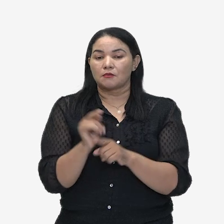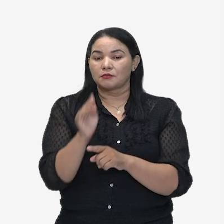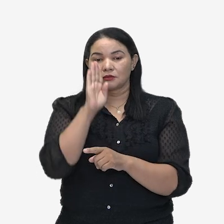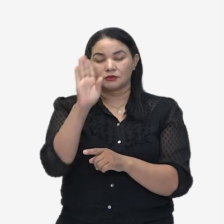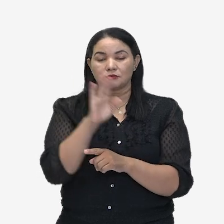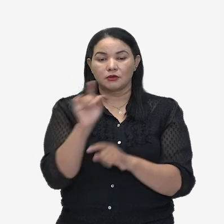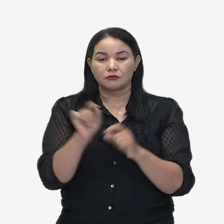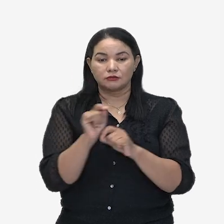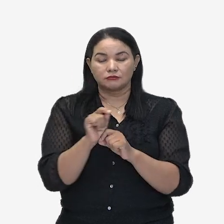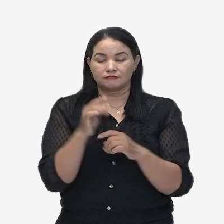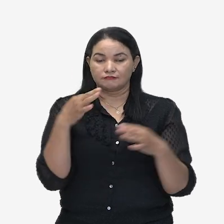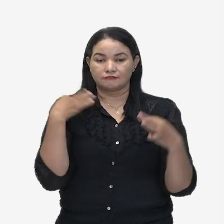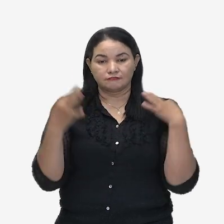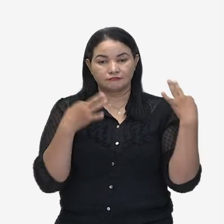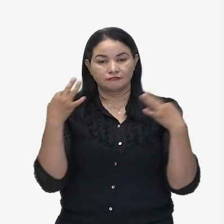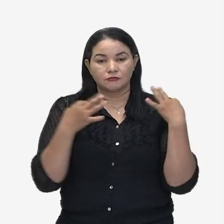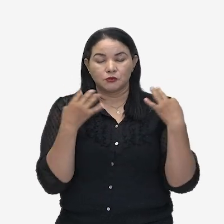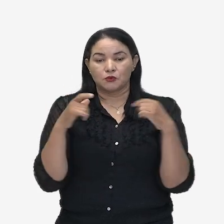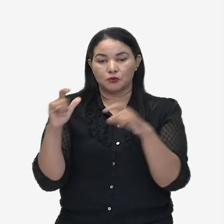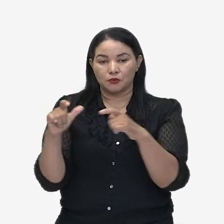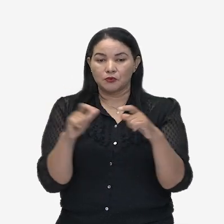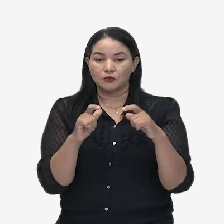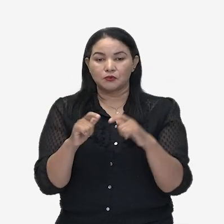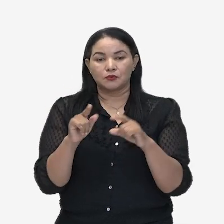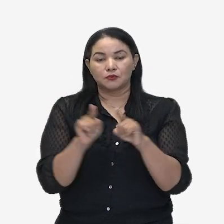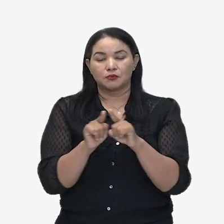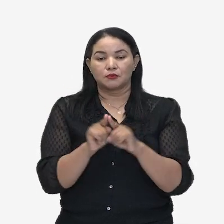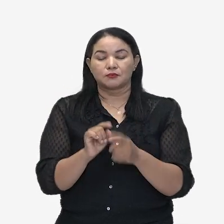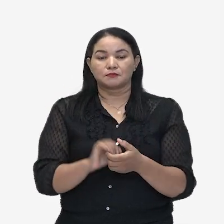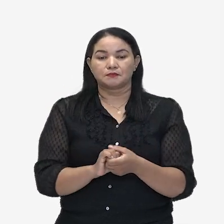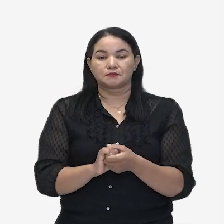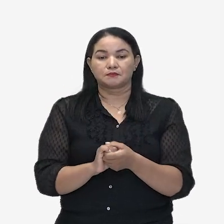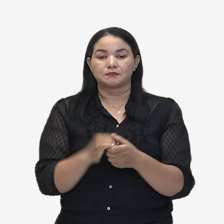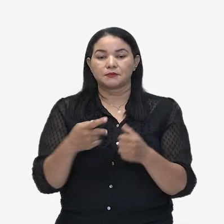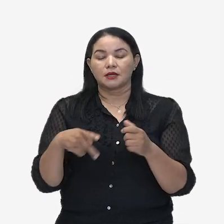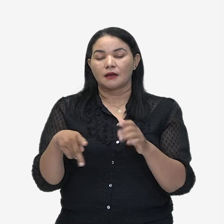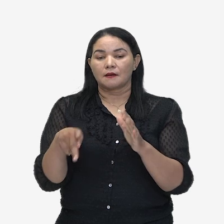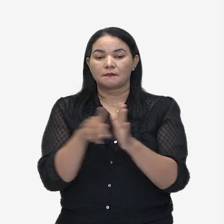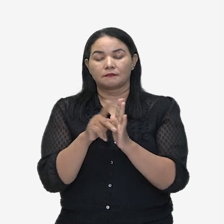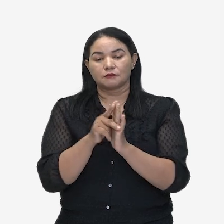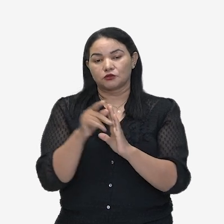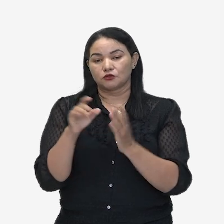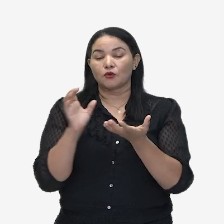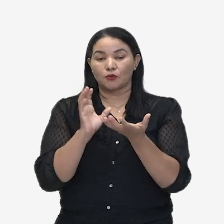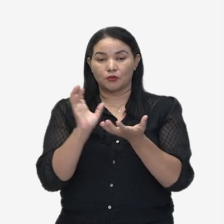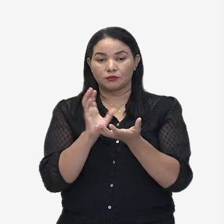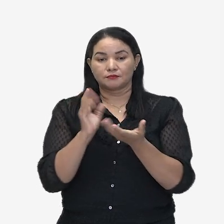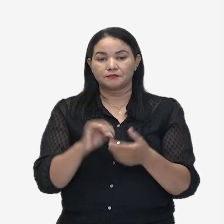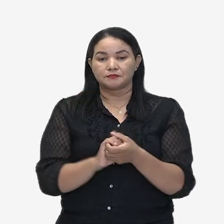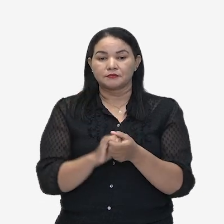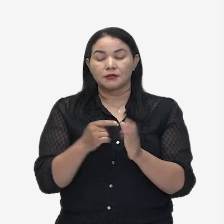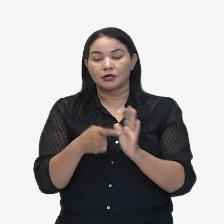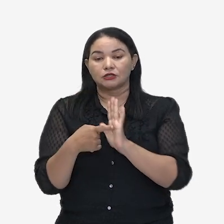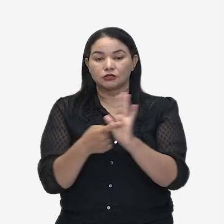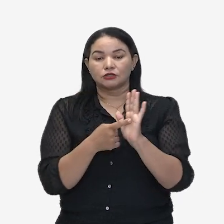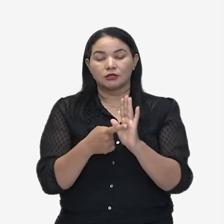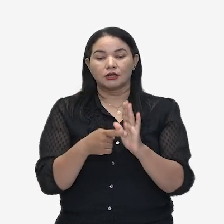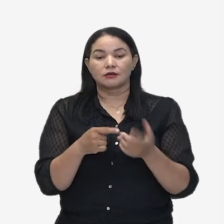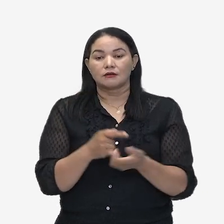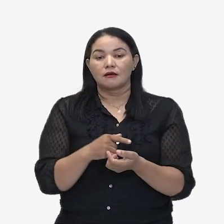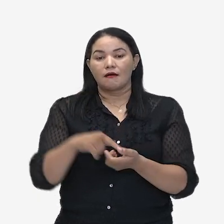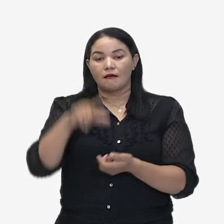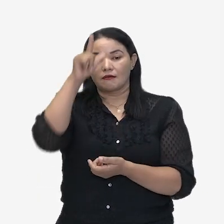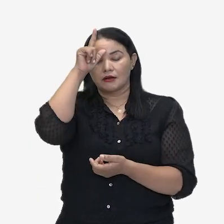principais pontos turísticos, destinos turísticos do continente. Aí o destaque para a Alemanha e para o Reino Unido, que se destacam